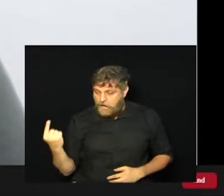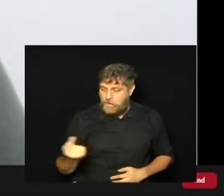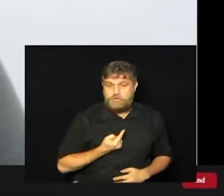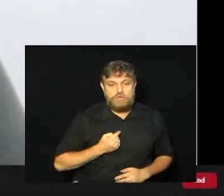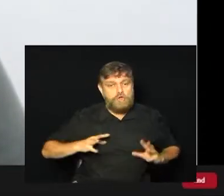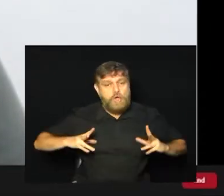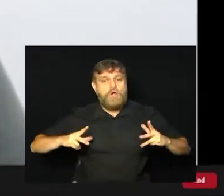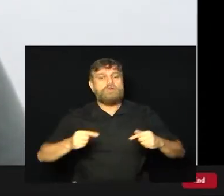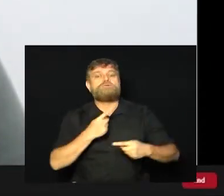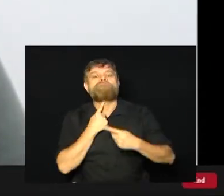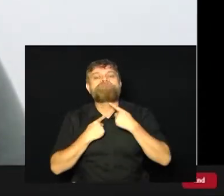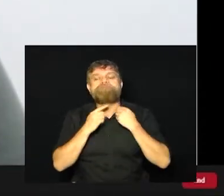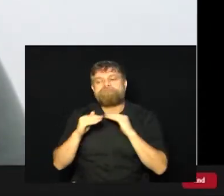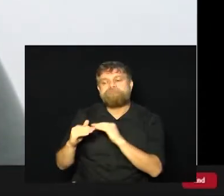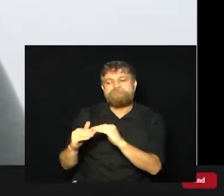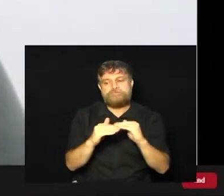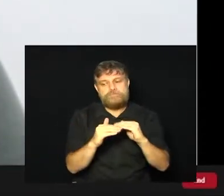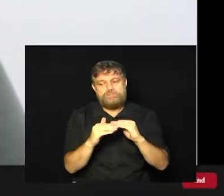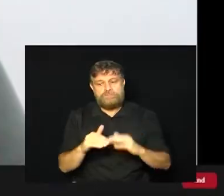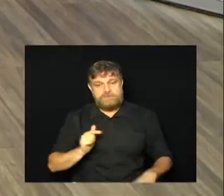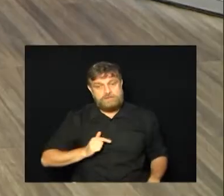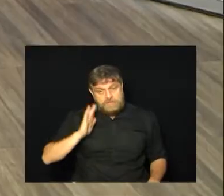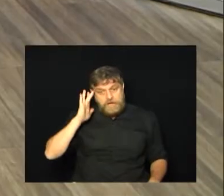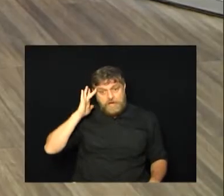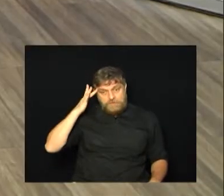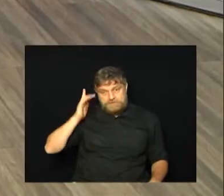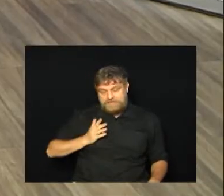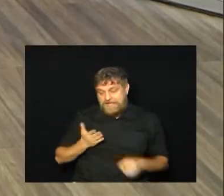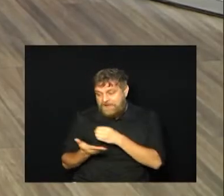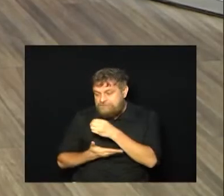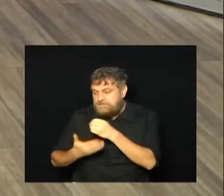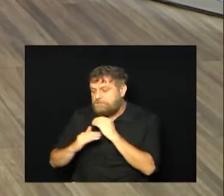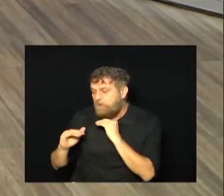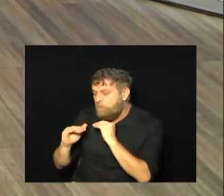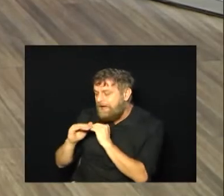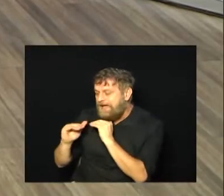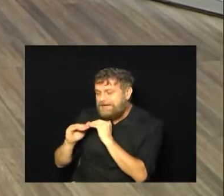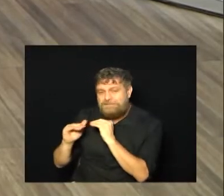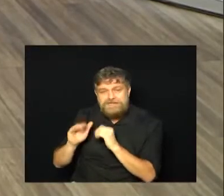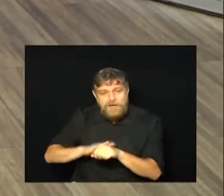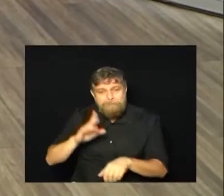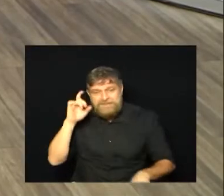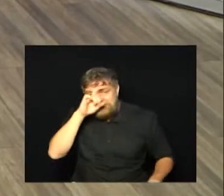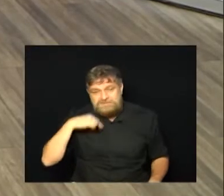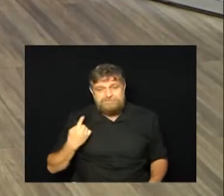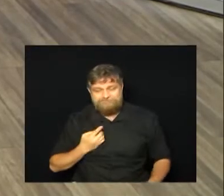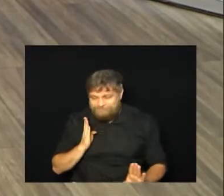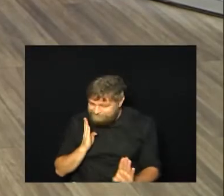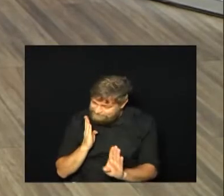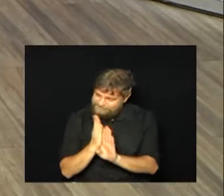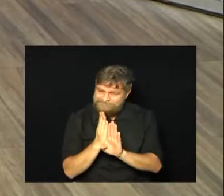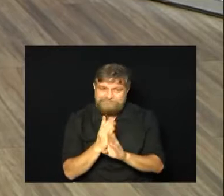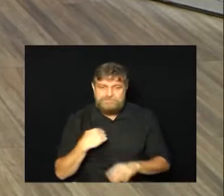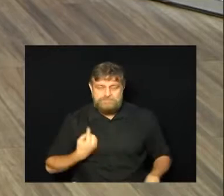nós. Acho que este equilíbrio, ele é fundamental e acho que é o mais difícil da gente encontrar ao longo